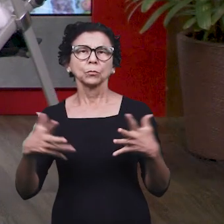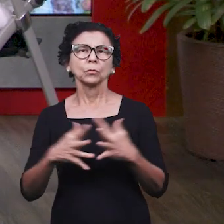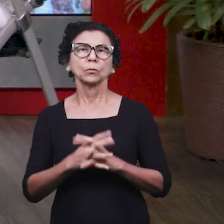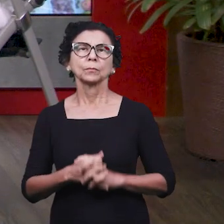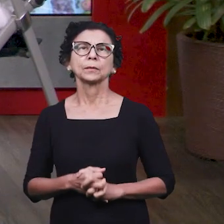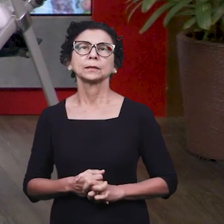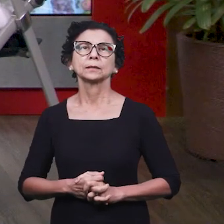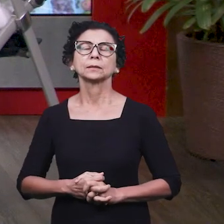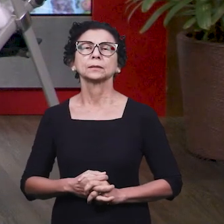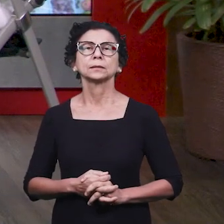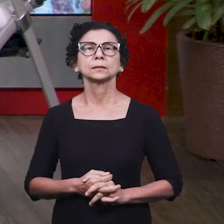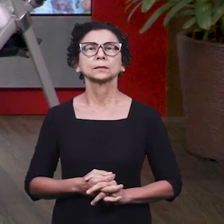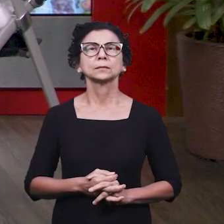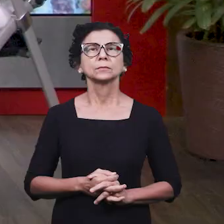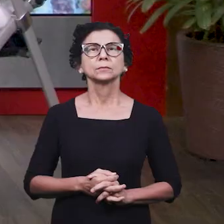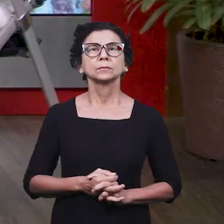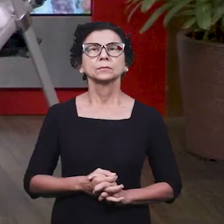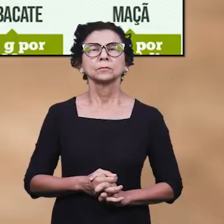exemplo,